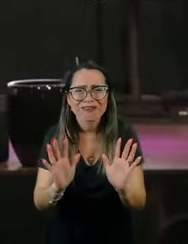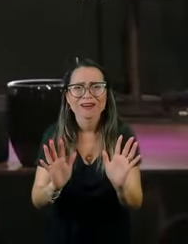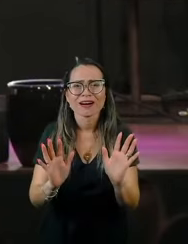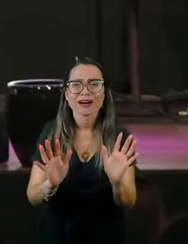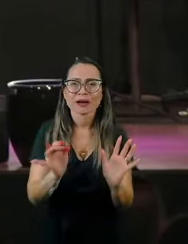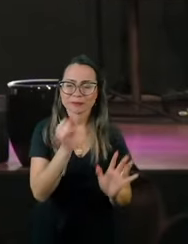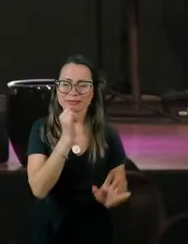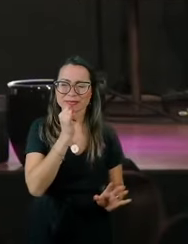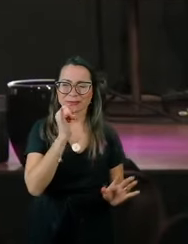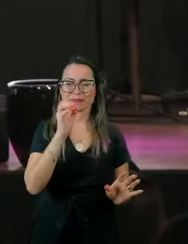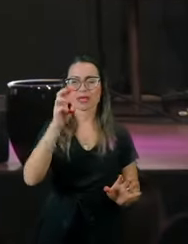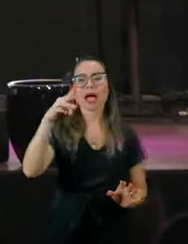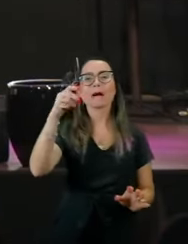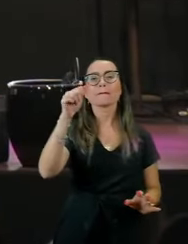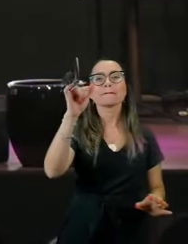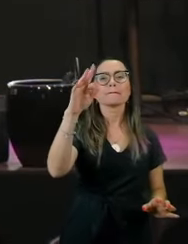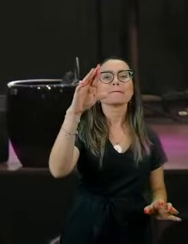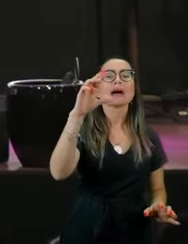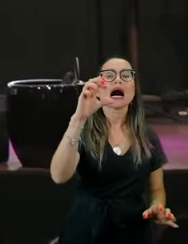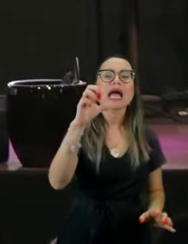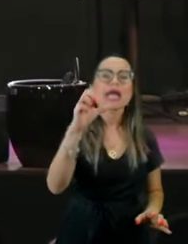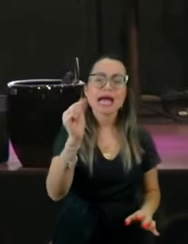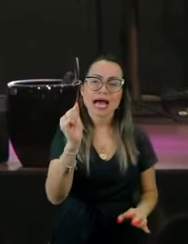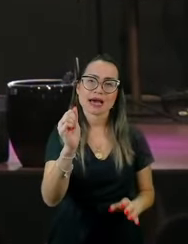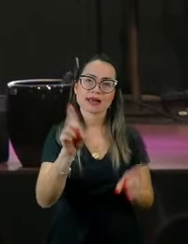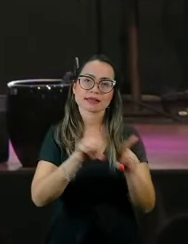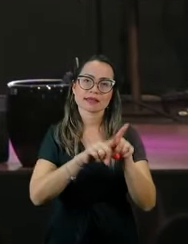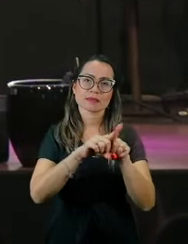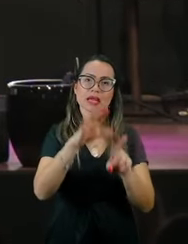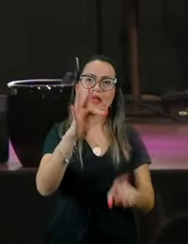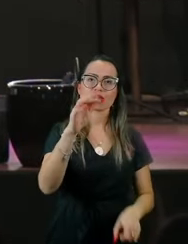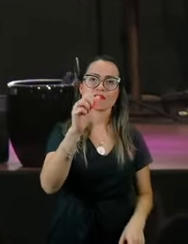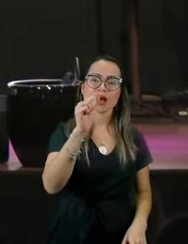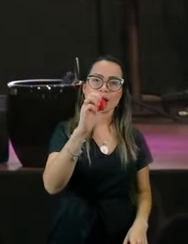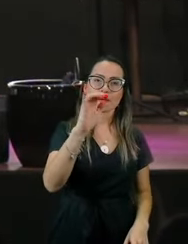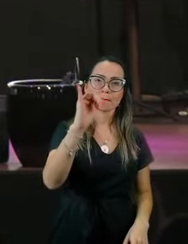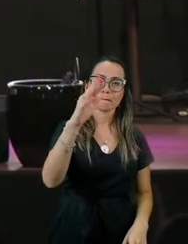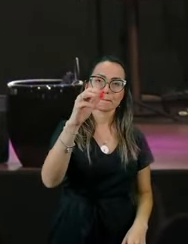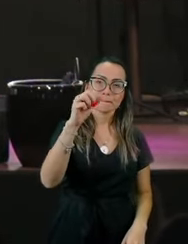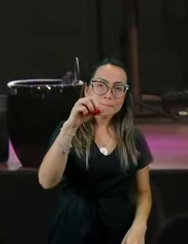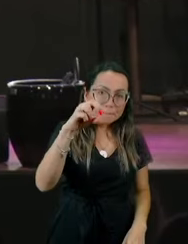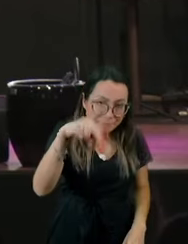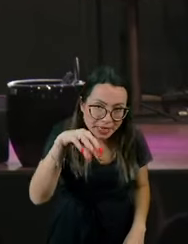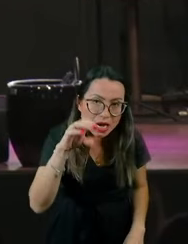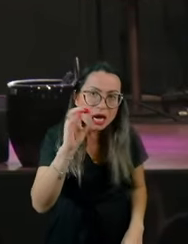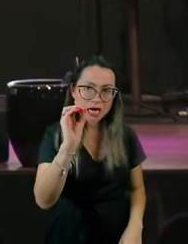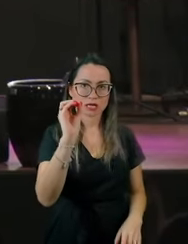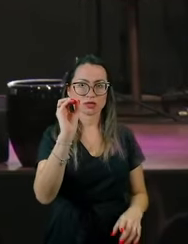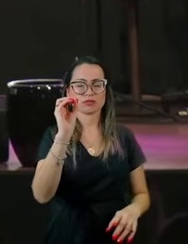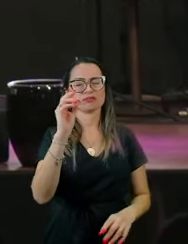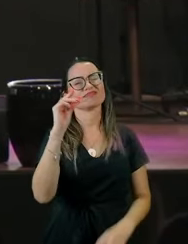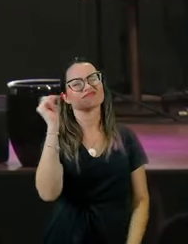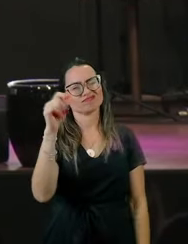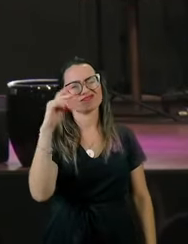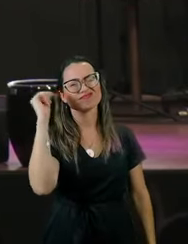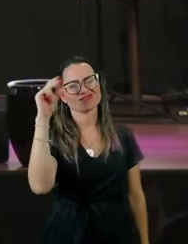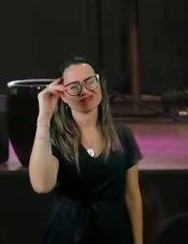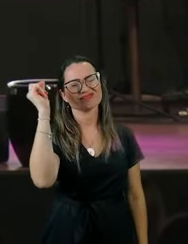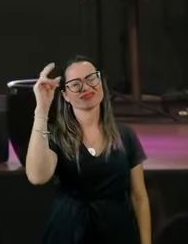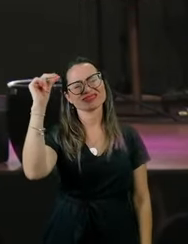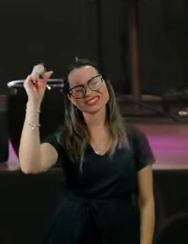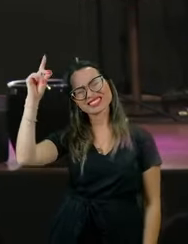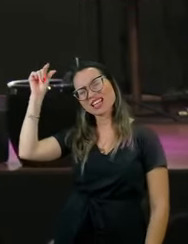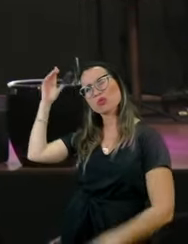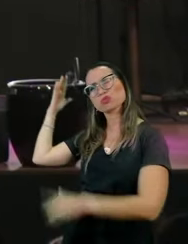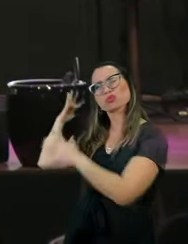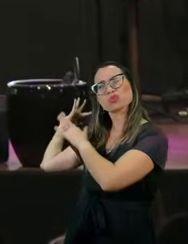a Maiara, o Fabianinho, né, que está na guitarra, a Maiara, eles estão com a gente há muitos anos. Foram gerados comigo lá na caverna de